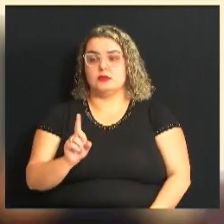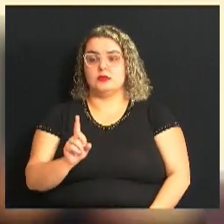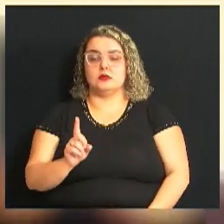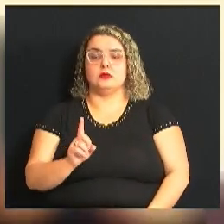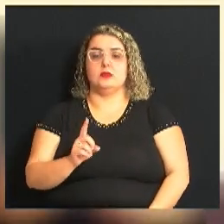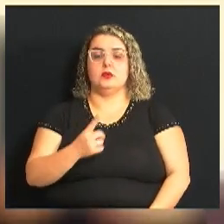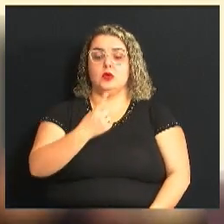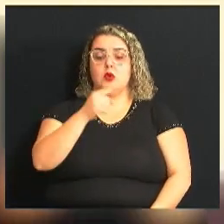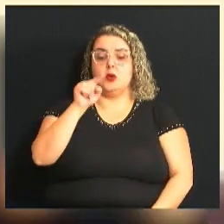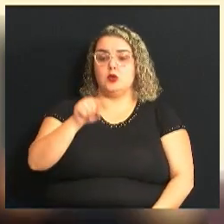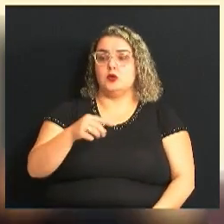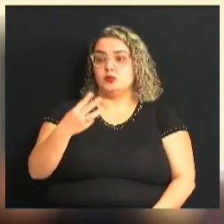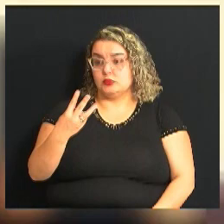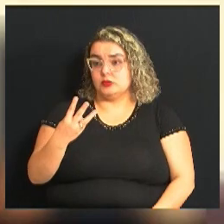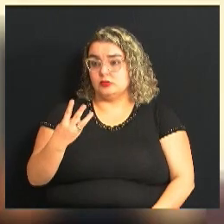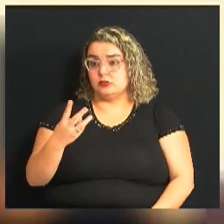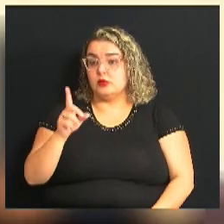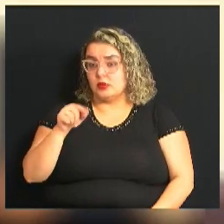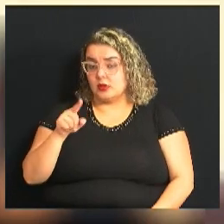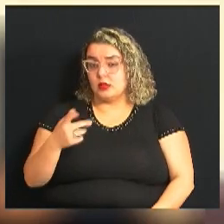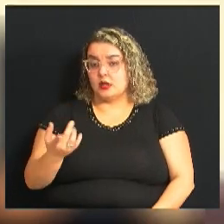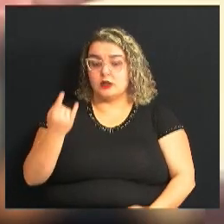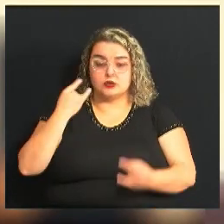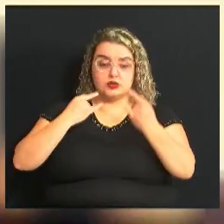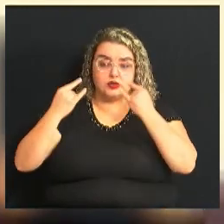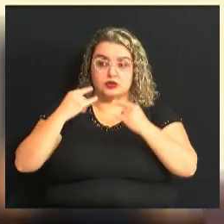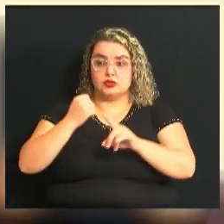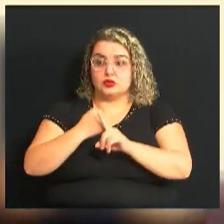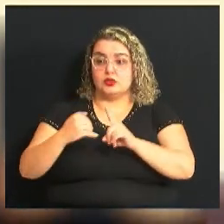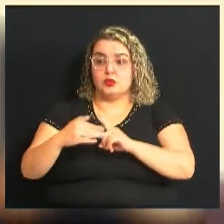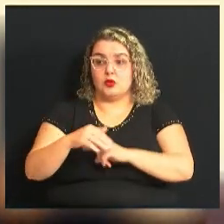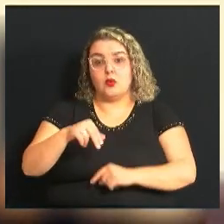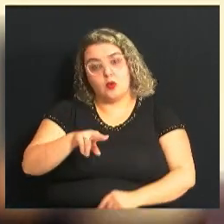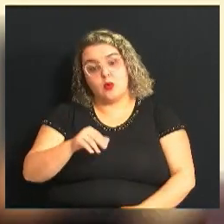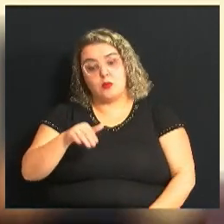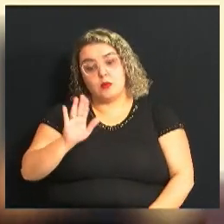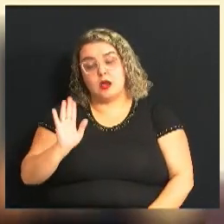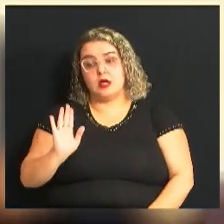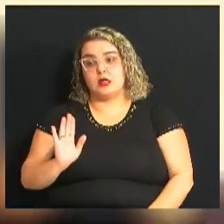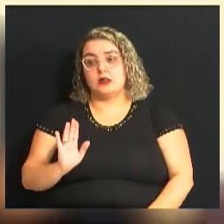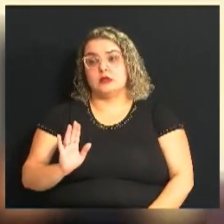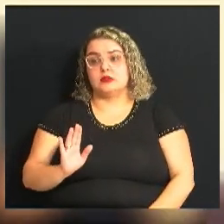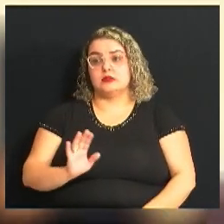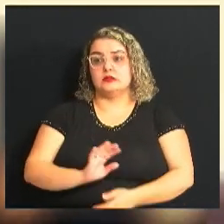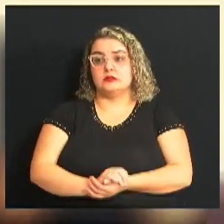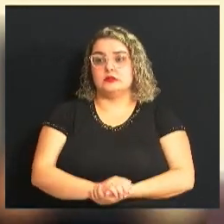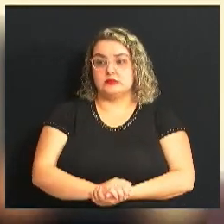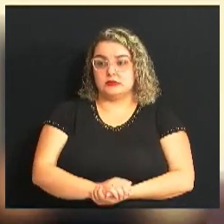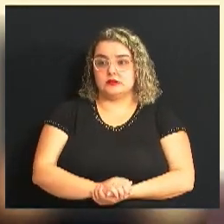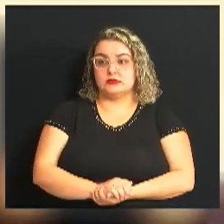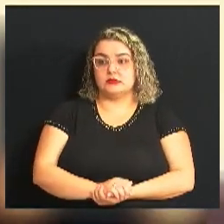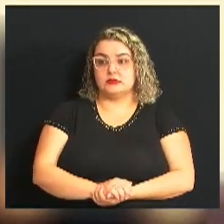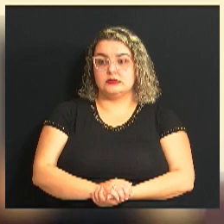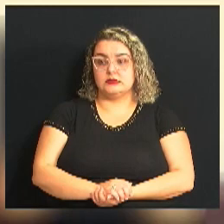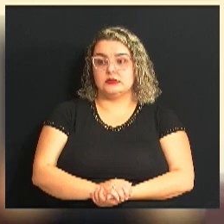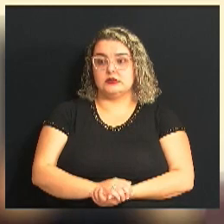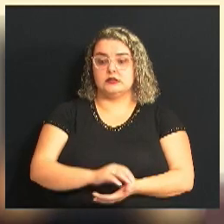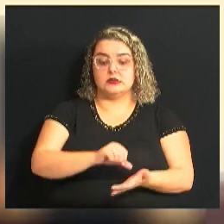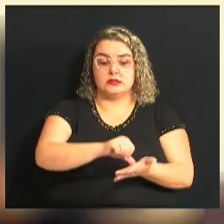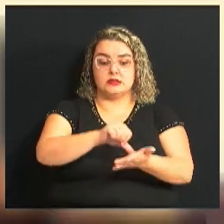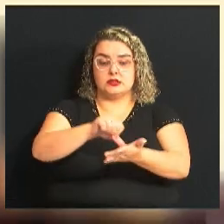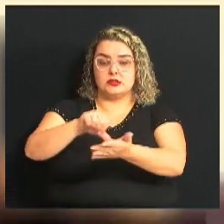um terço deles são de interesse social ou mais, é disso. Se nós pegarmos os núcleos a